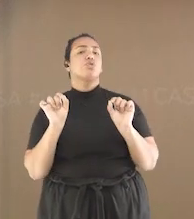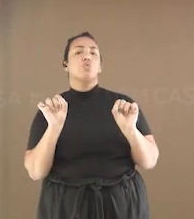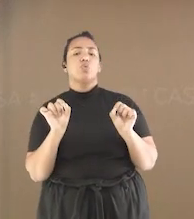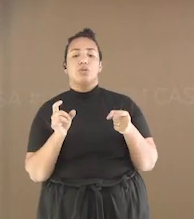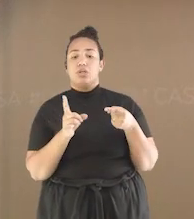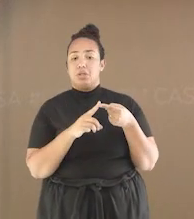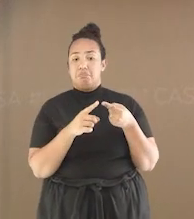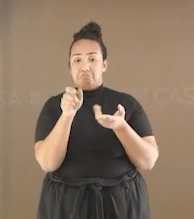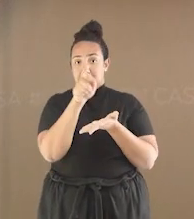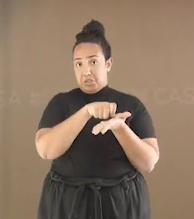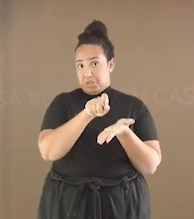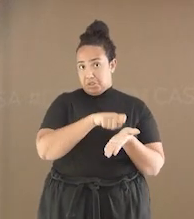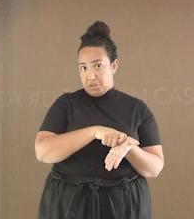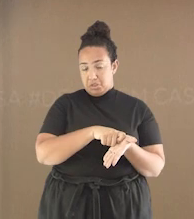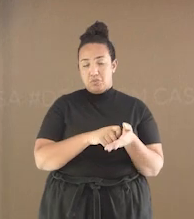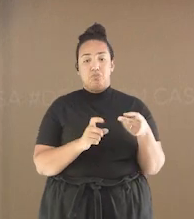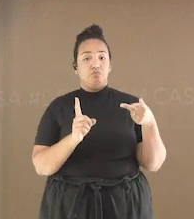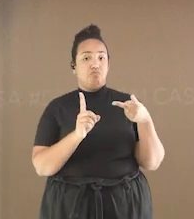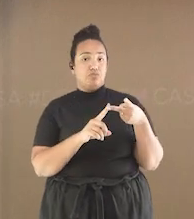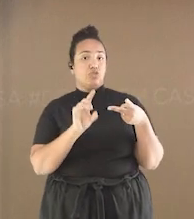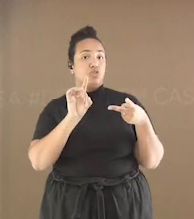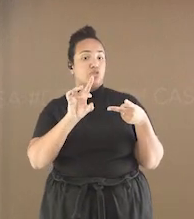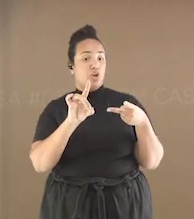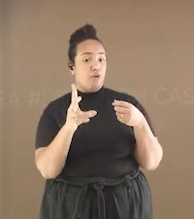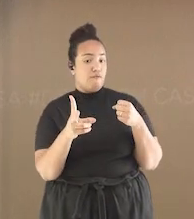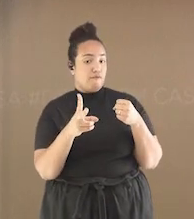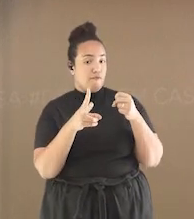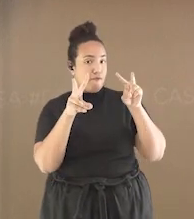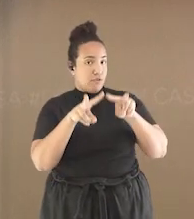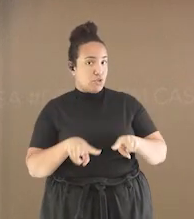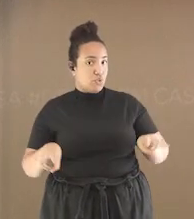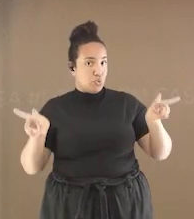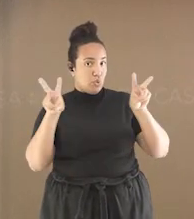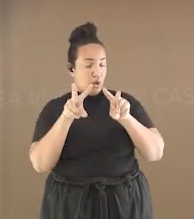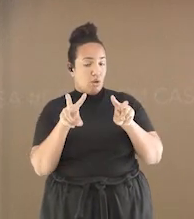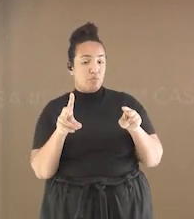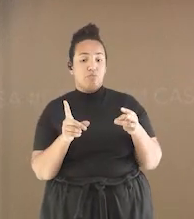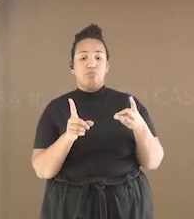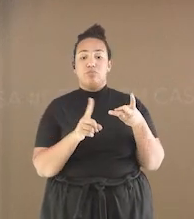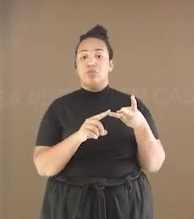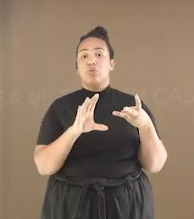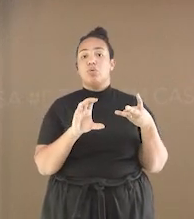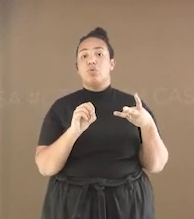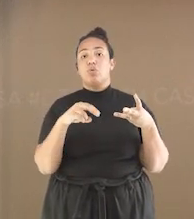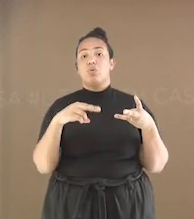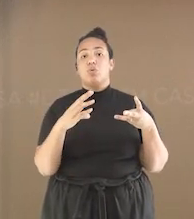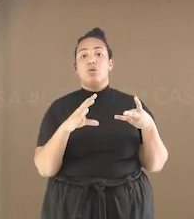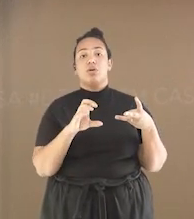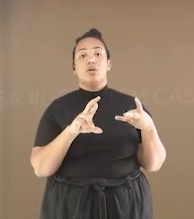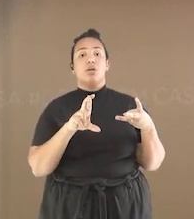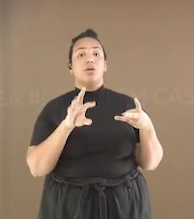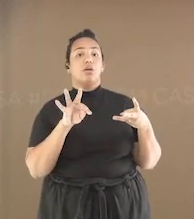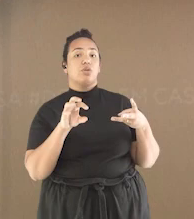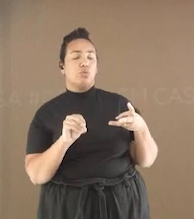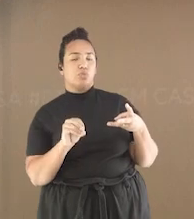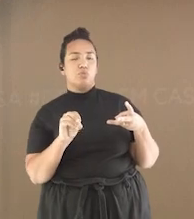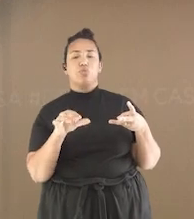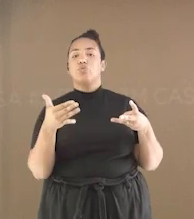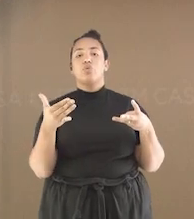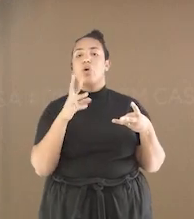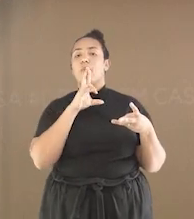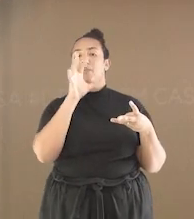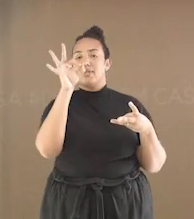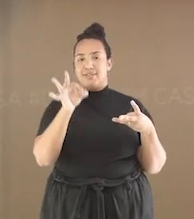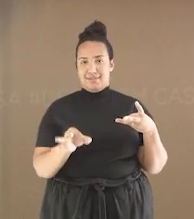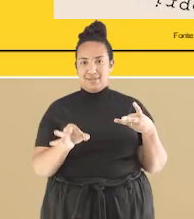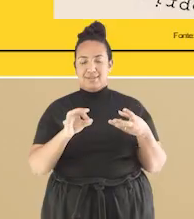o quê? Um poema somente escrito? Um poema somente visual? Um poema concreto? Um tempo para